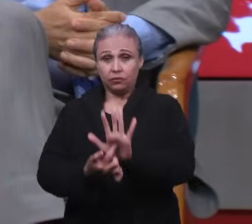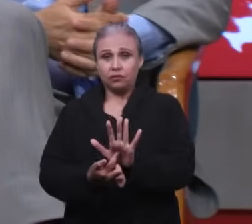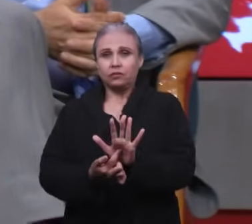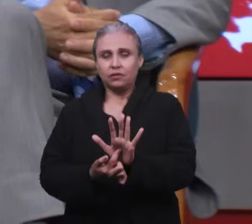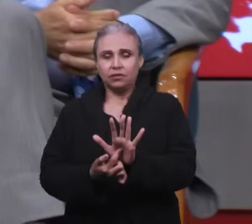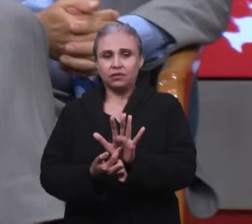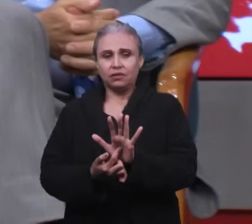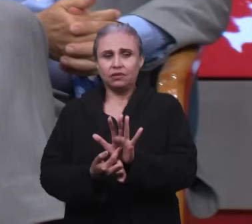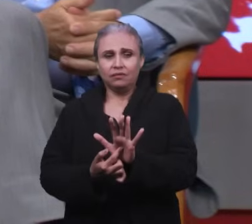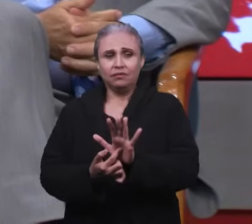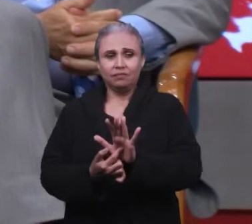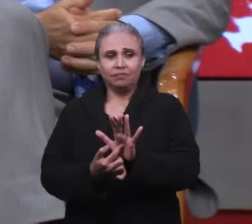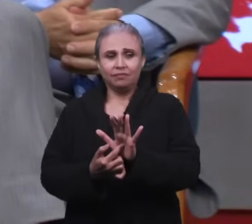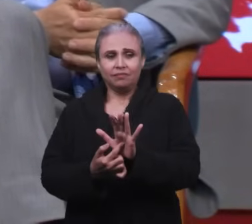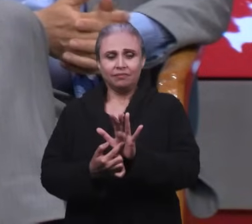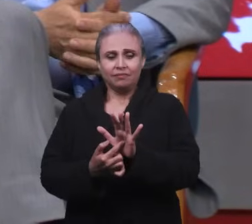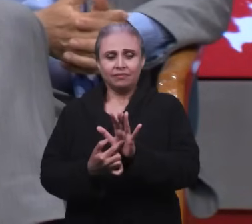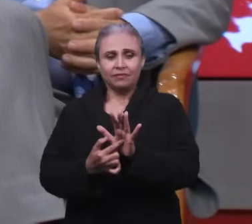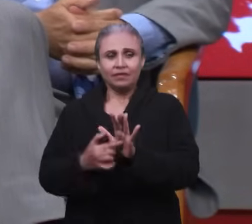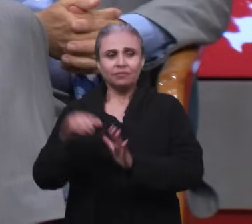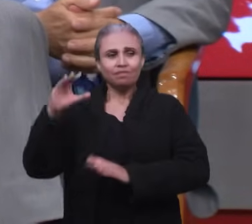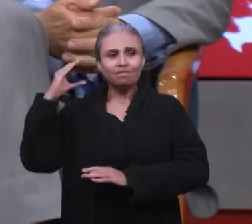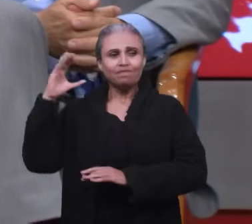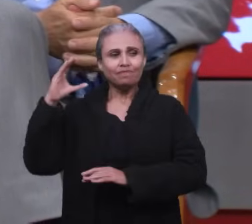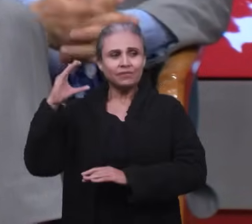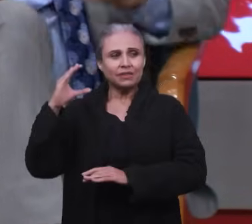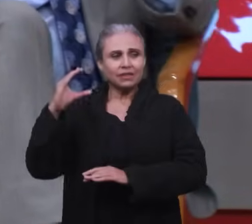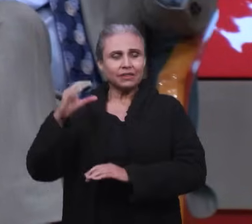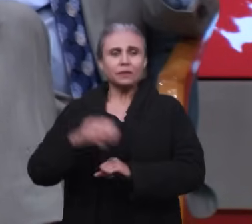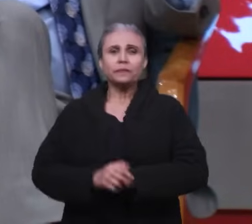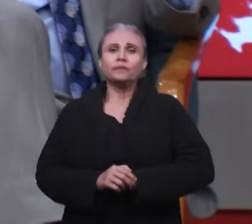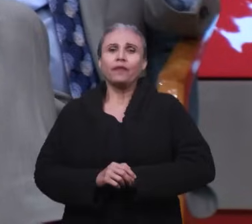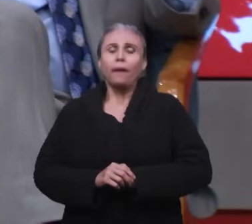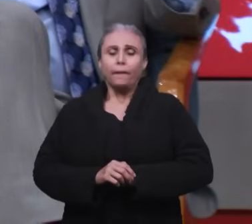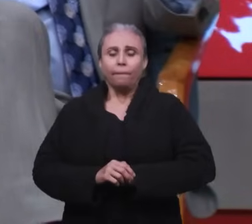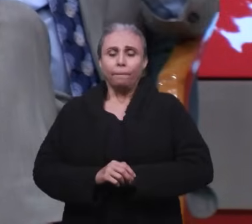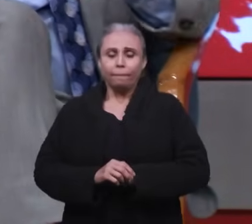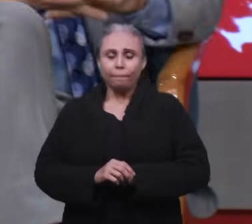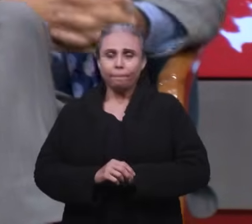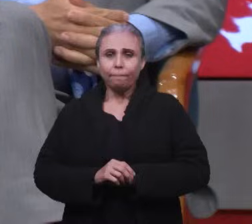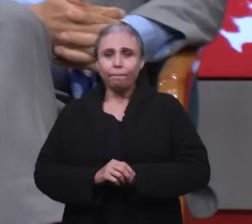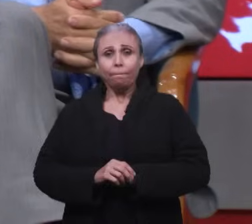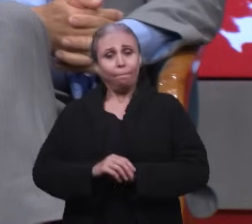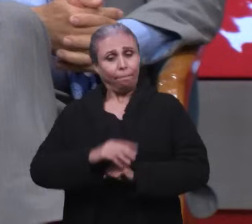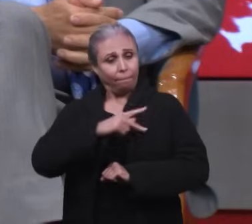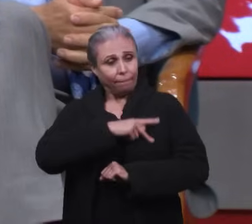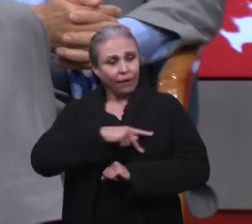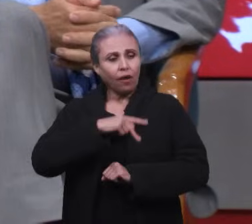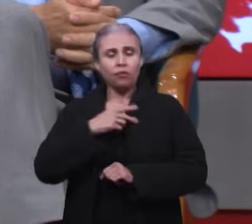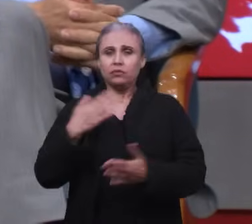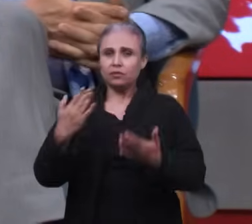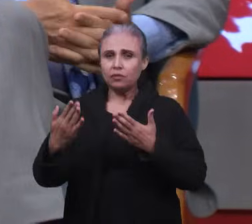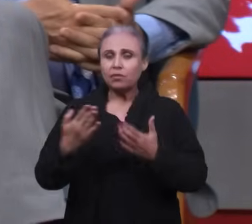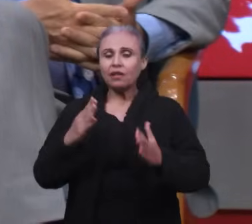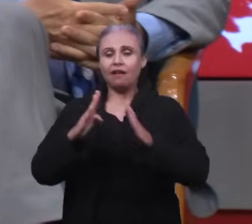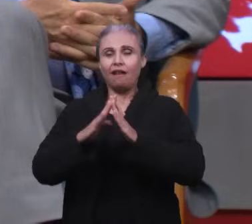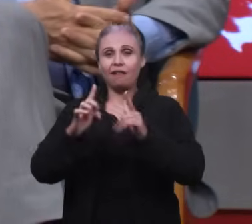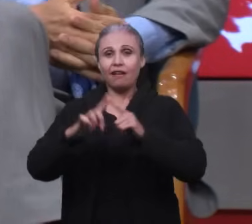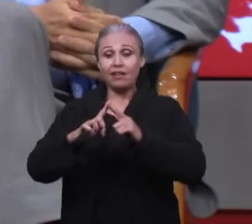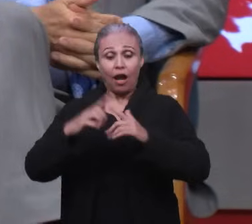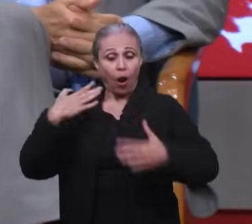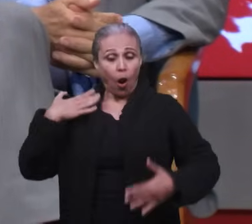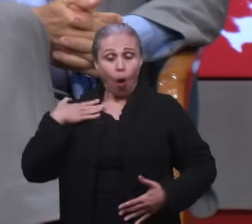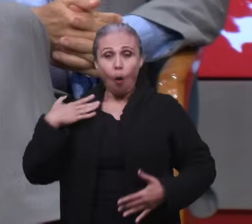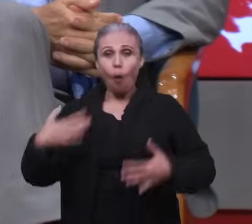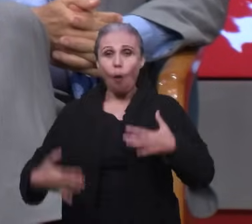para o plano científico. Paulo está comparando a igreja como um corpo